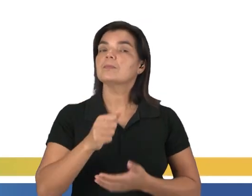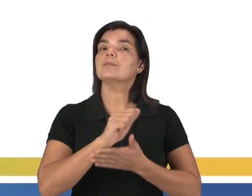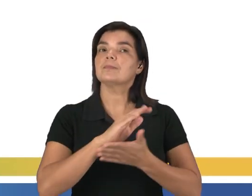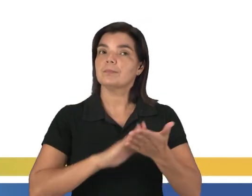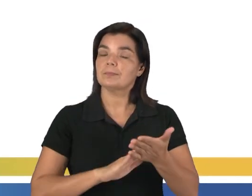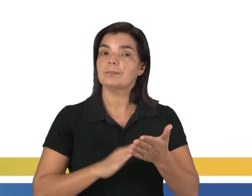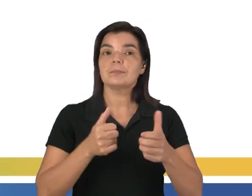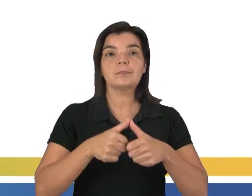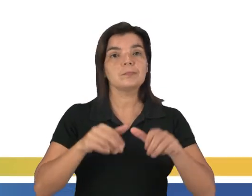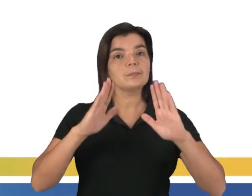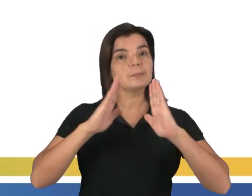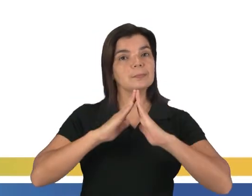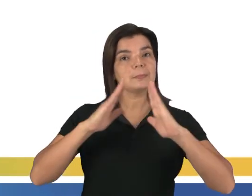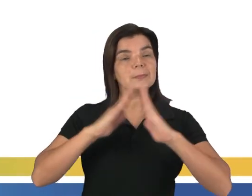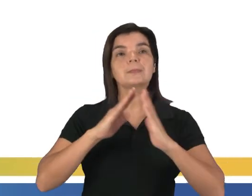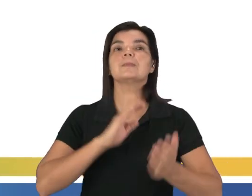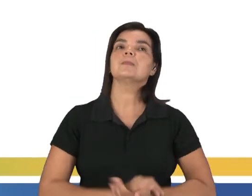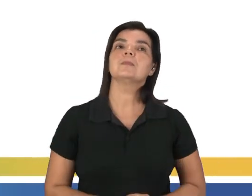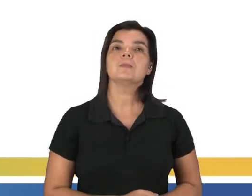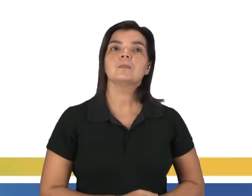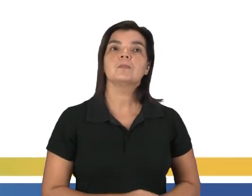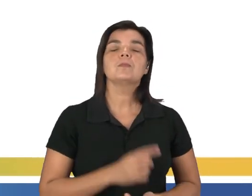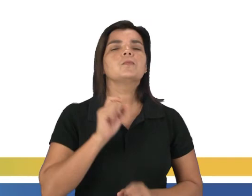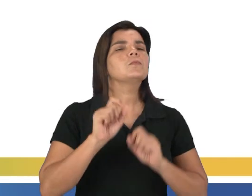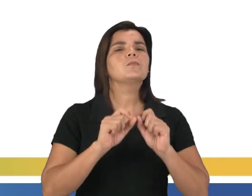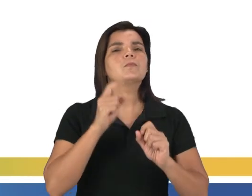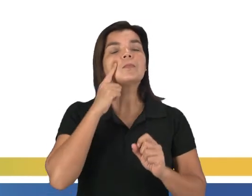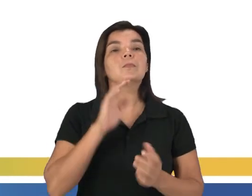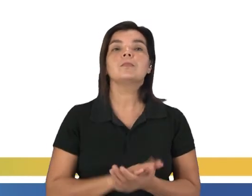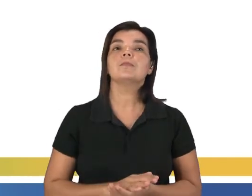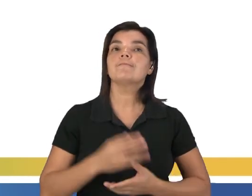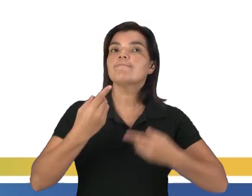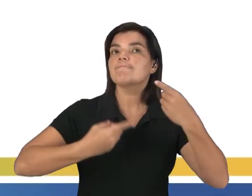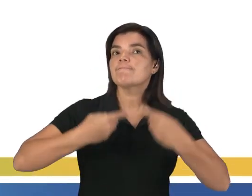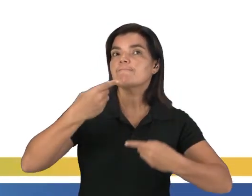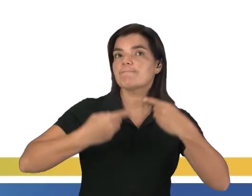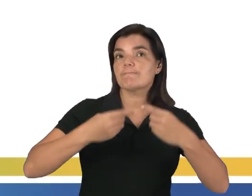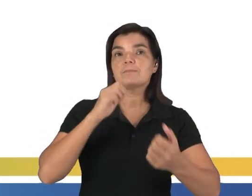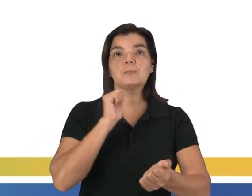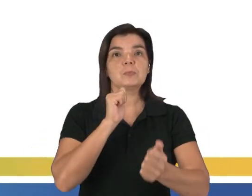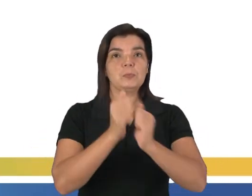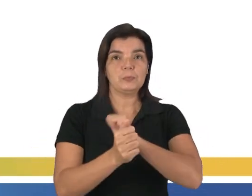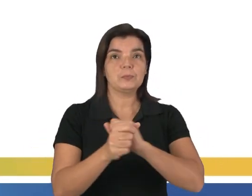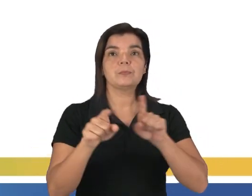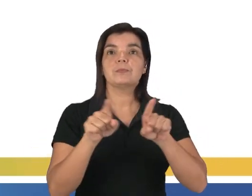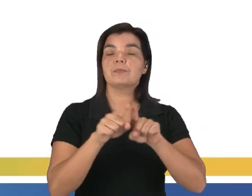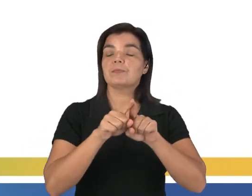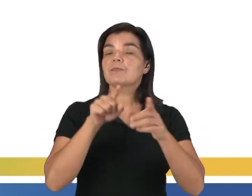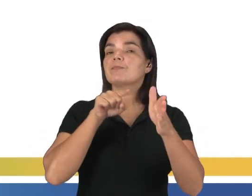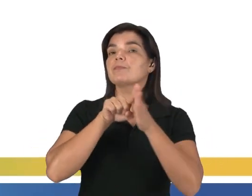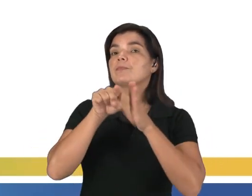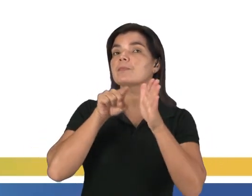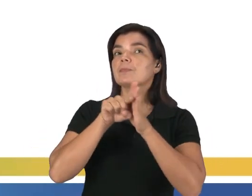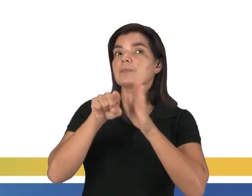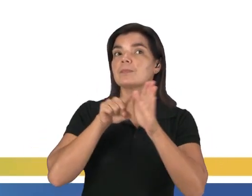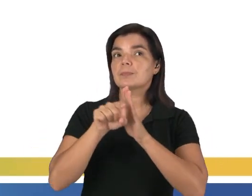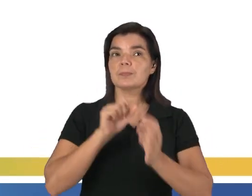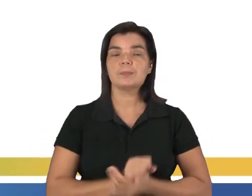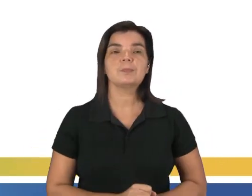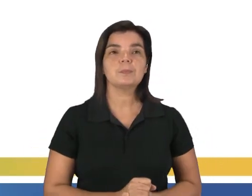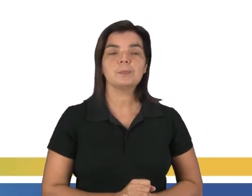exercitando que ele vai ficar um exercitando para casa, né? Qual que é? Iniciar um debate acerca dos esportes,